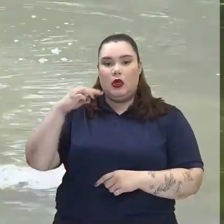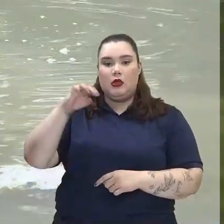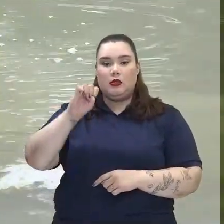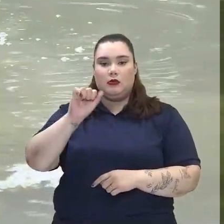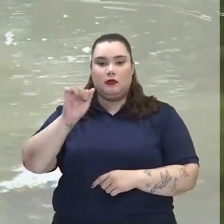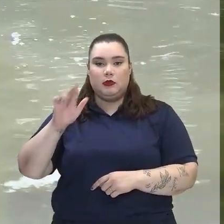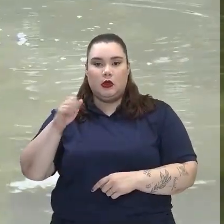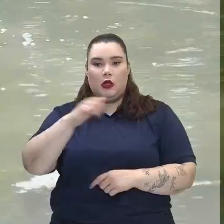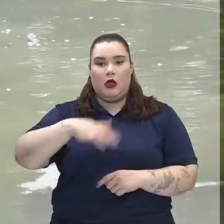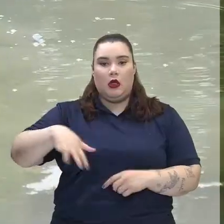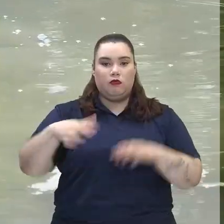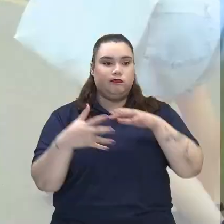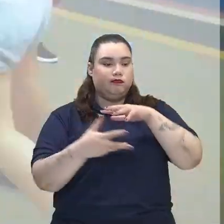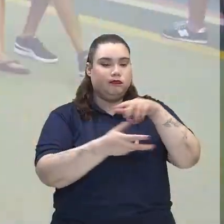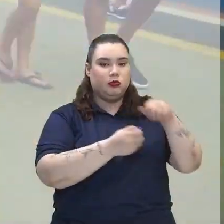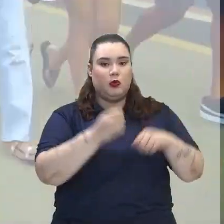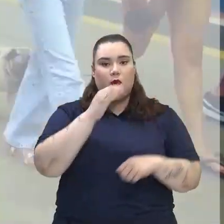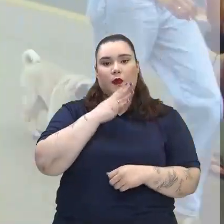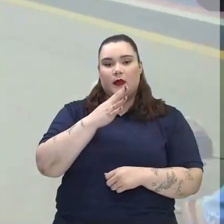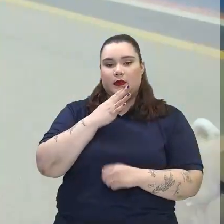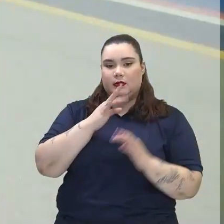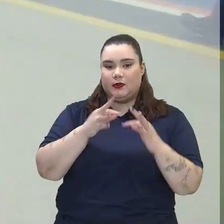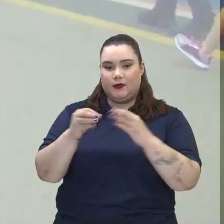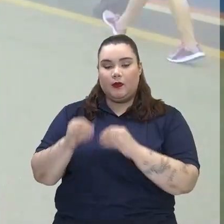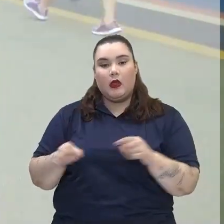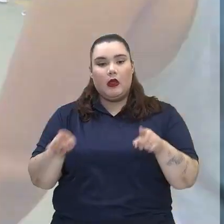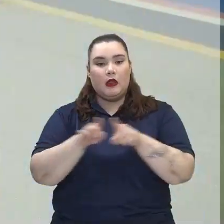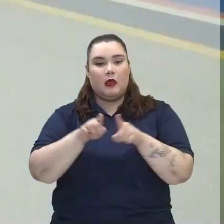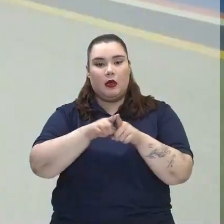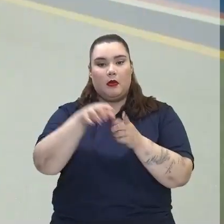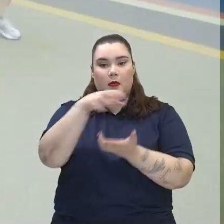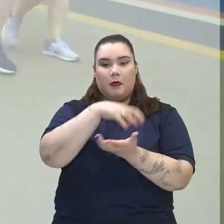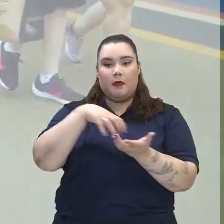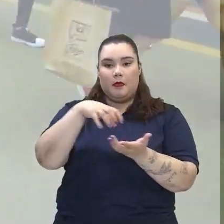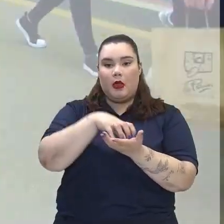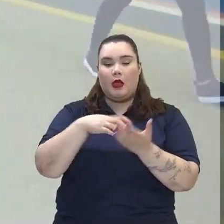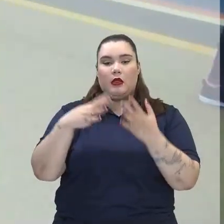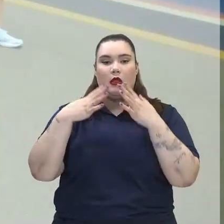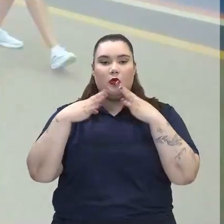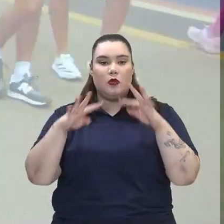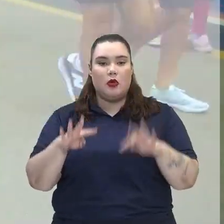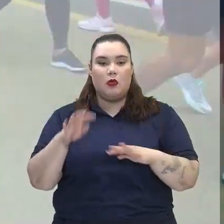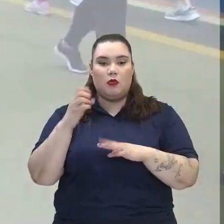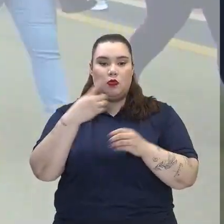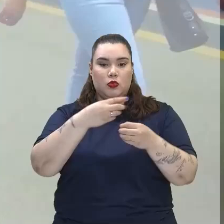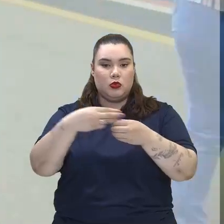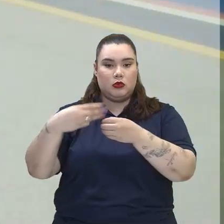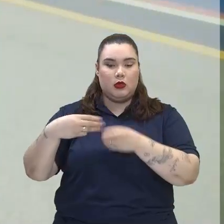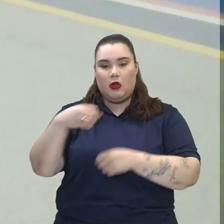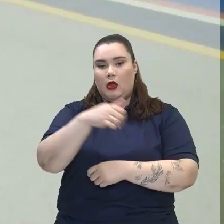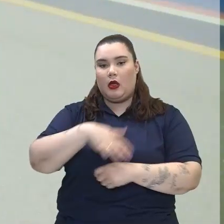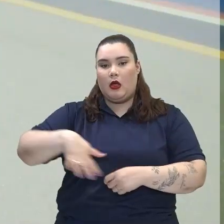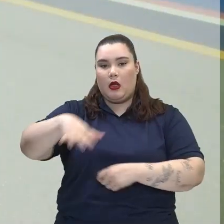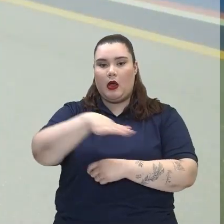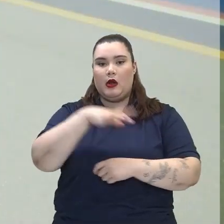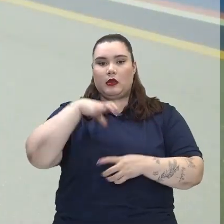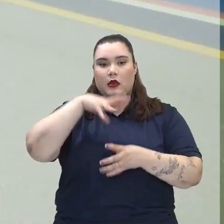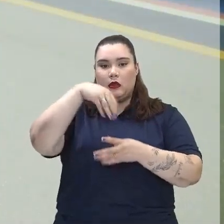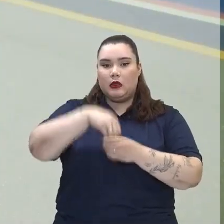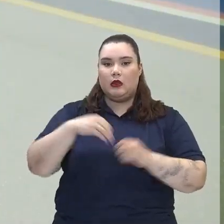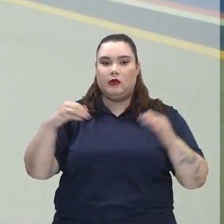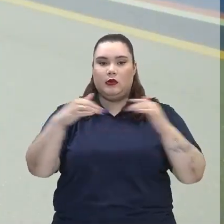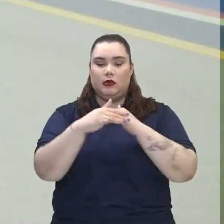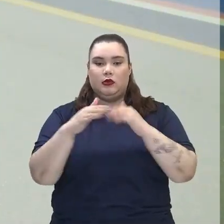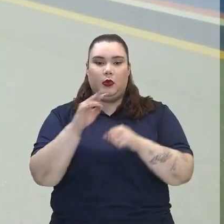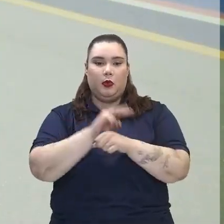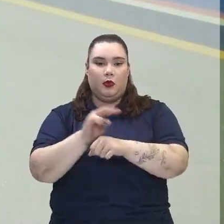mundialmente pela importância ecológica. E os parques naturais municipais são espaços urbanos que combinam conservação